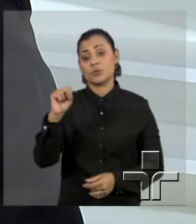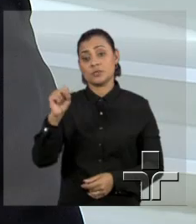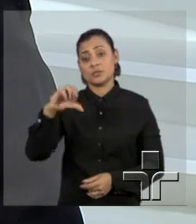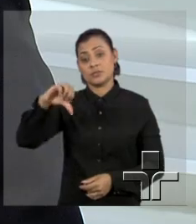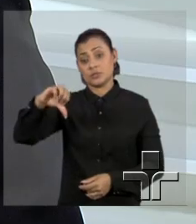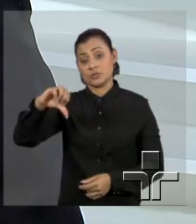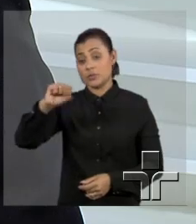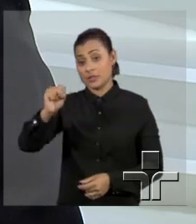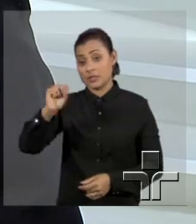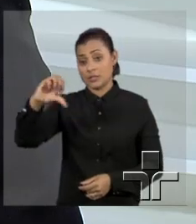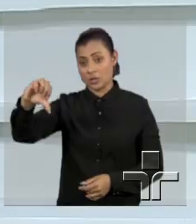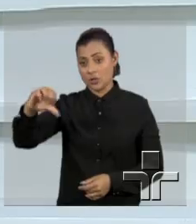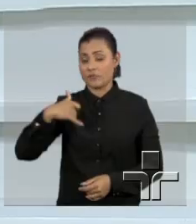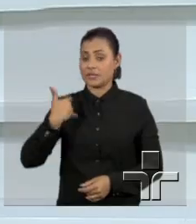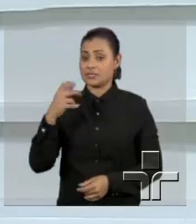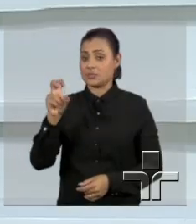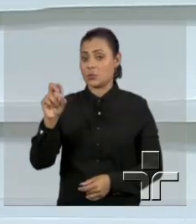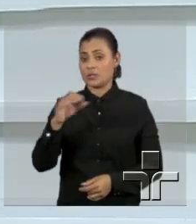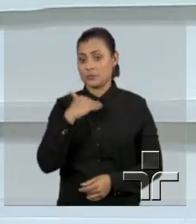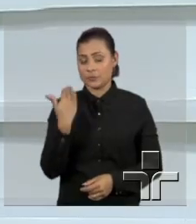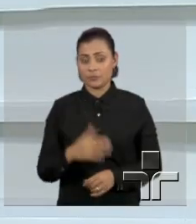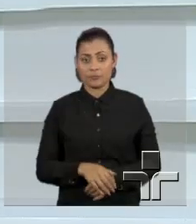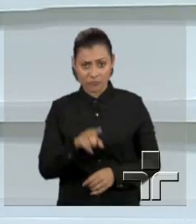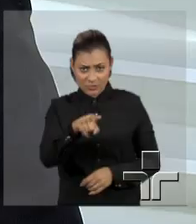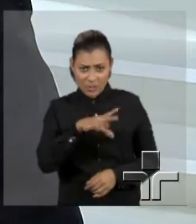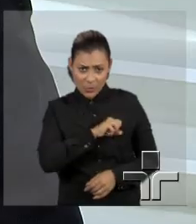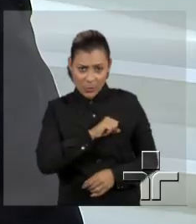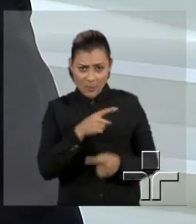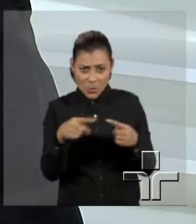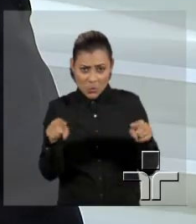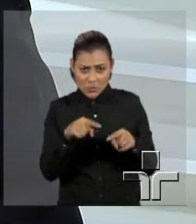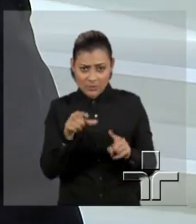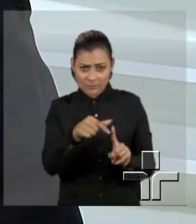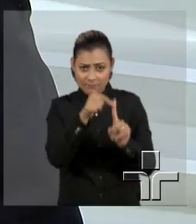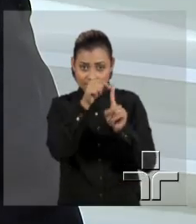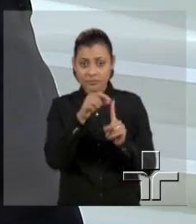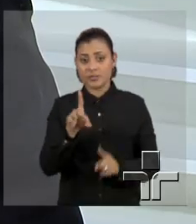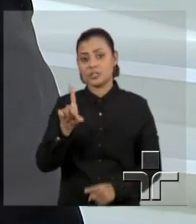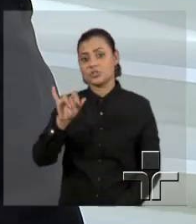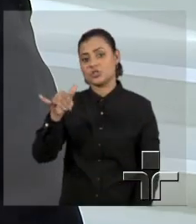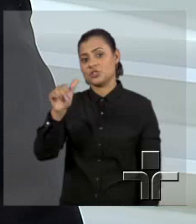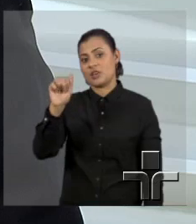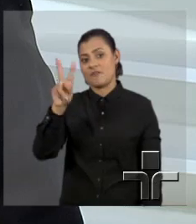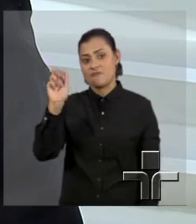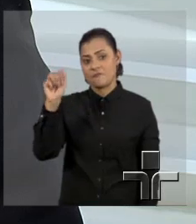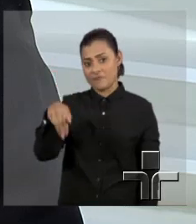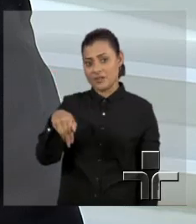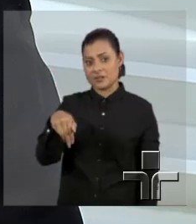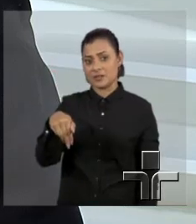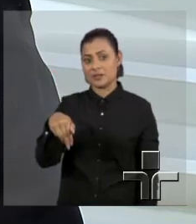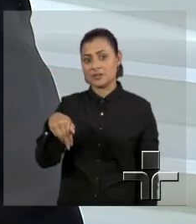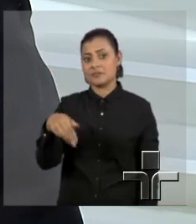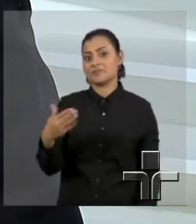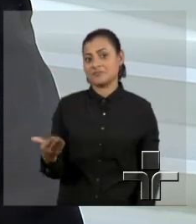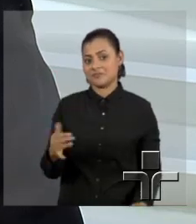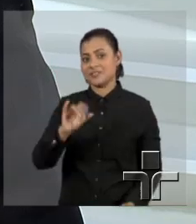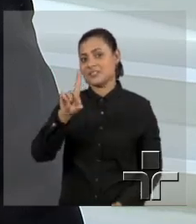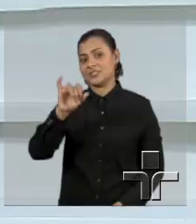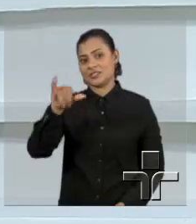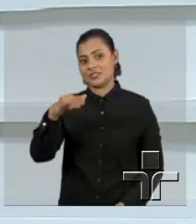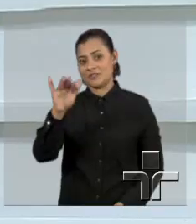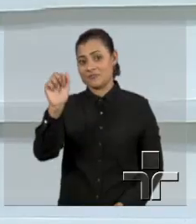morreu com 50 anos. O senhor tem uma preferência musical, assim? Djavan, sabe lá o que é não ter. Isso é